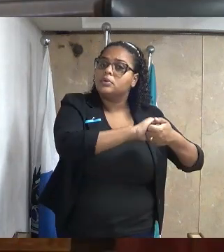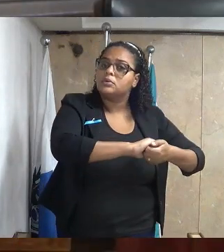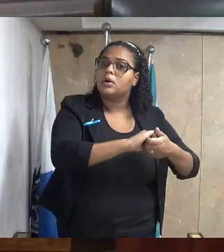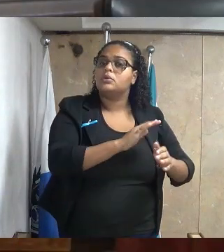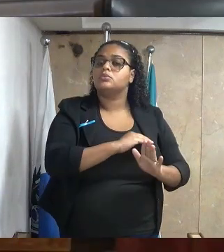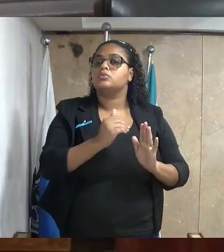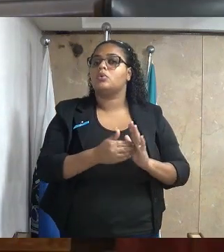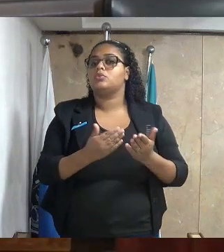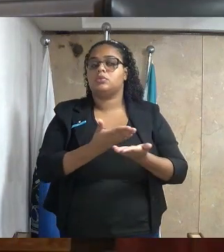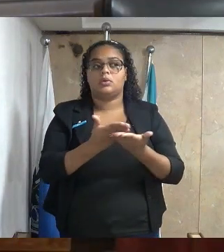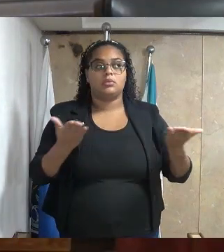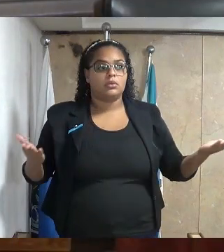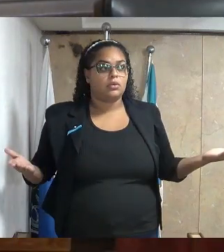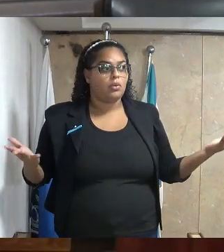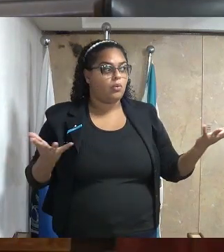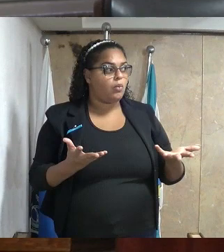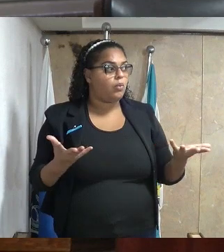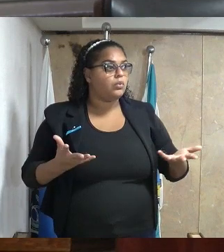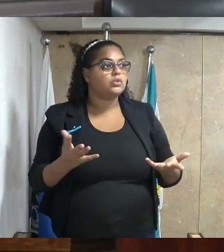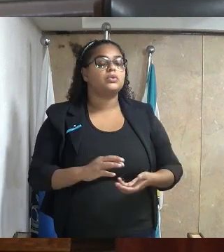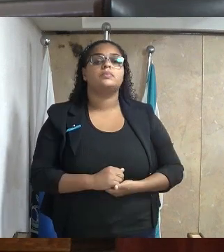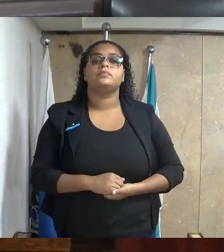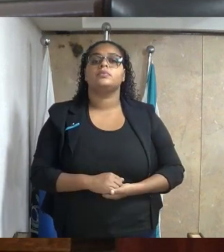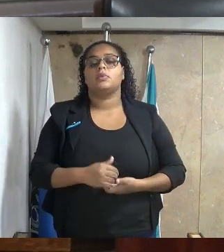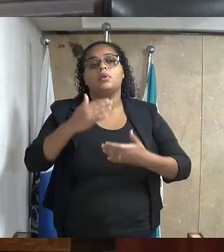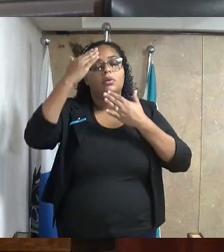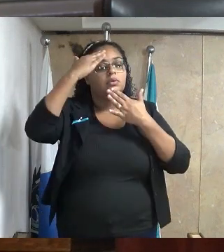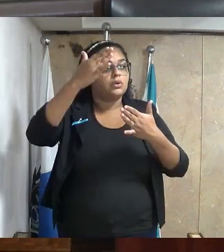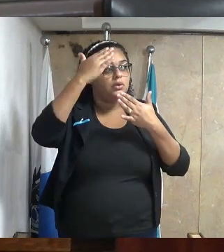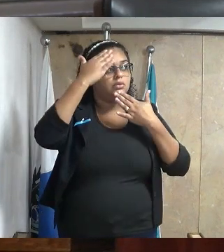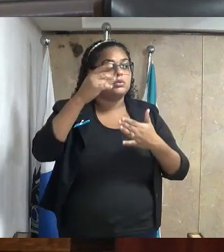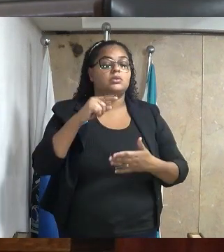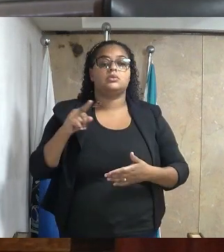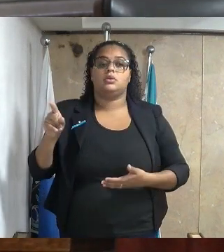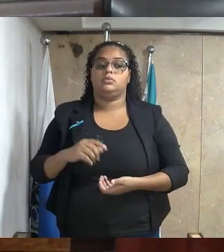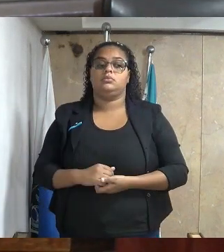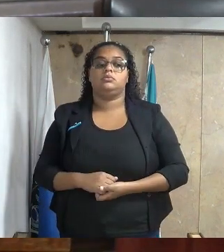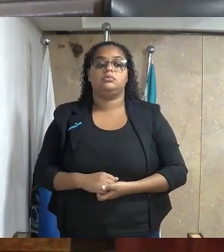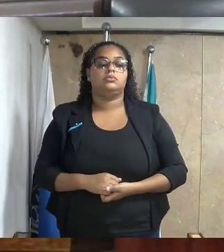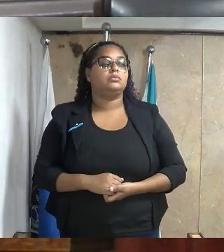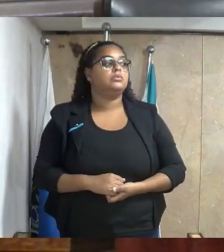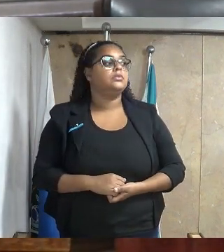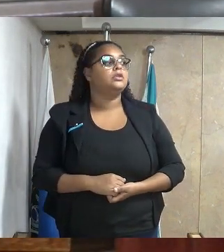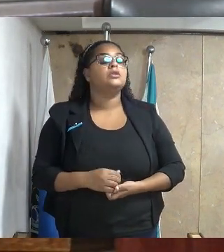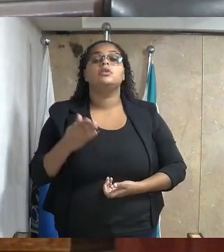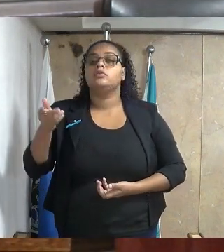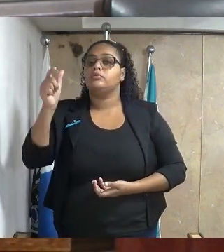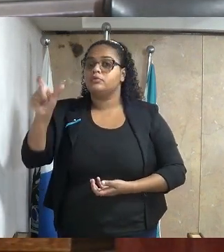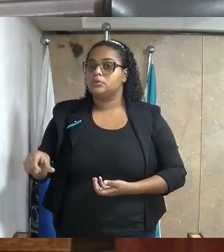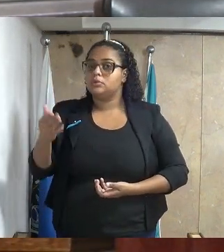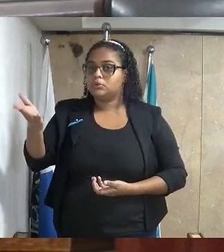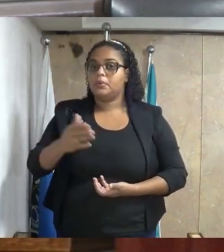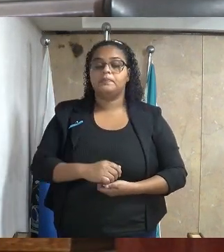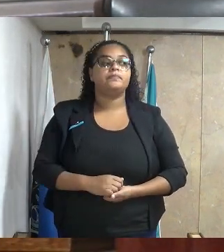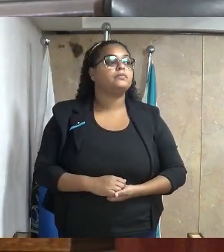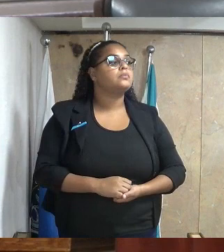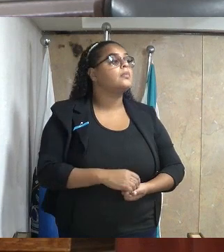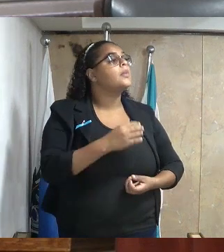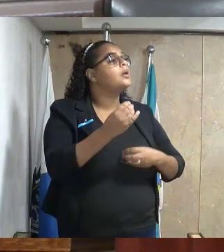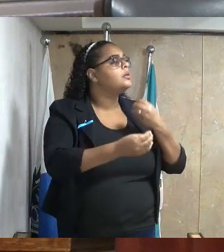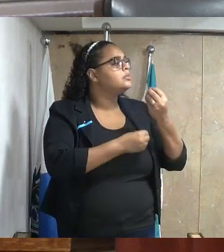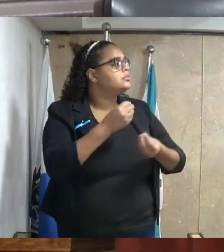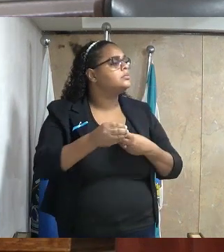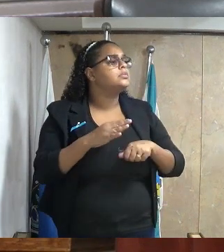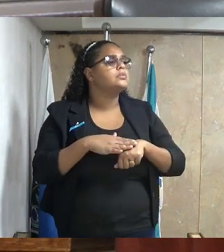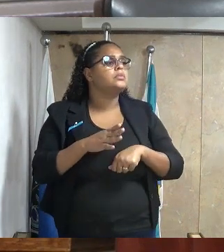nos assistindo, prestigiando a nossa sessão, agradecendo a Vossa Excelência. E Vossa Excelência, de uma forma